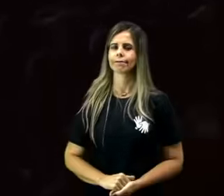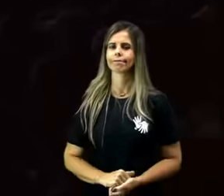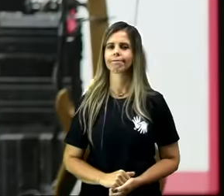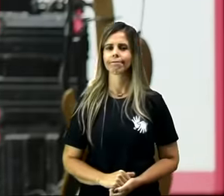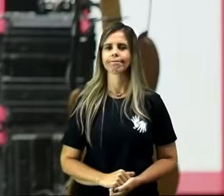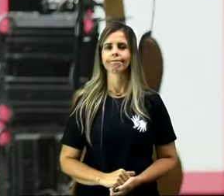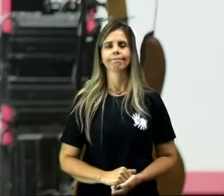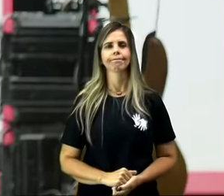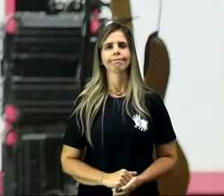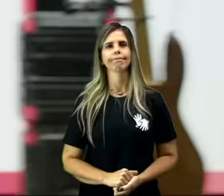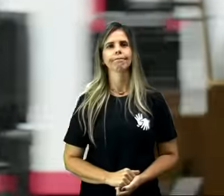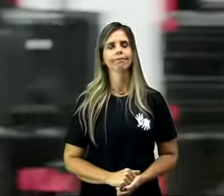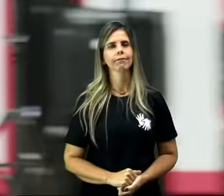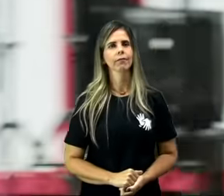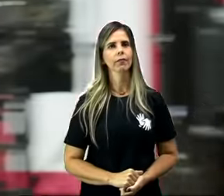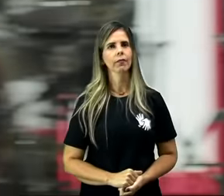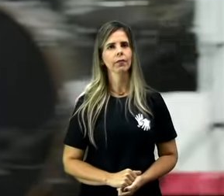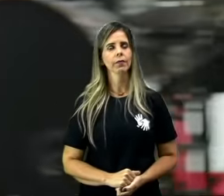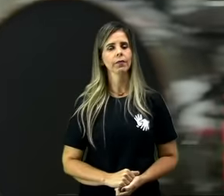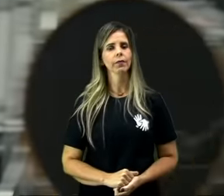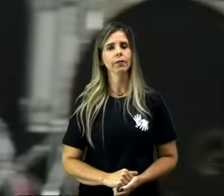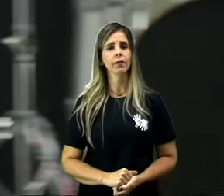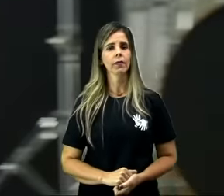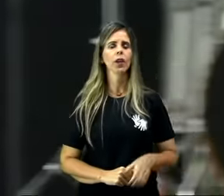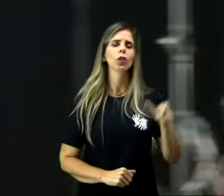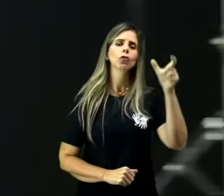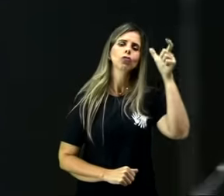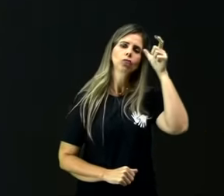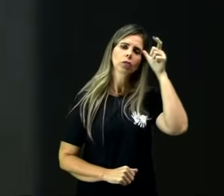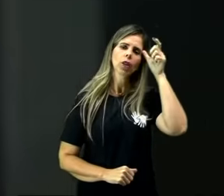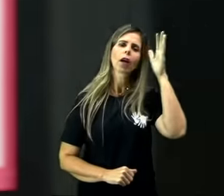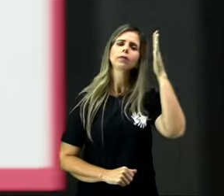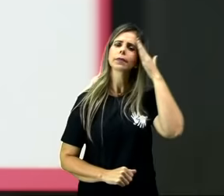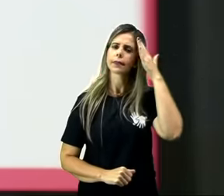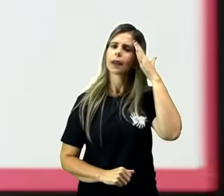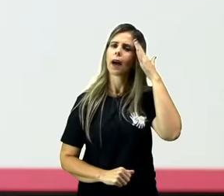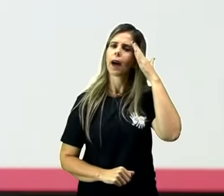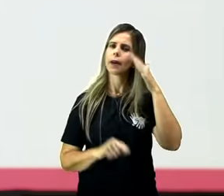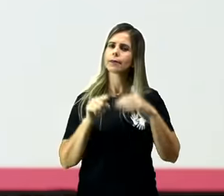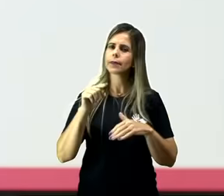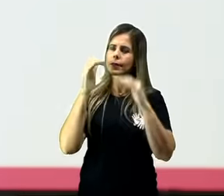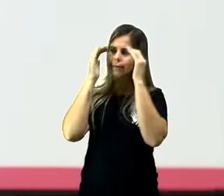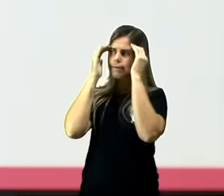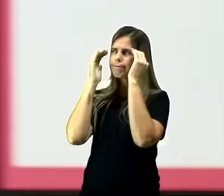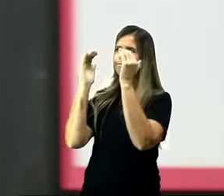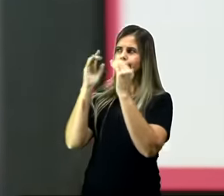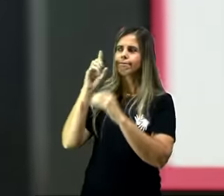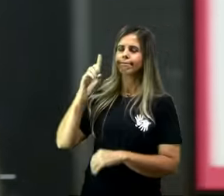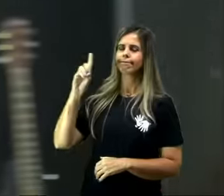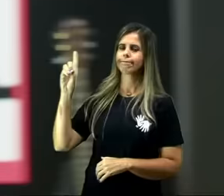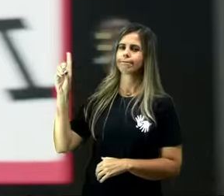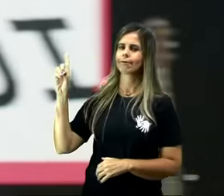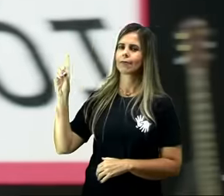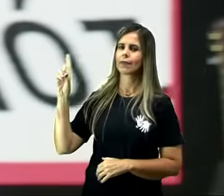Então, só, se você não tivesse na direção certa, ele ainda ia te ajudar a errar o caminho.